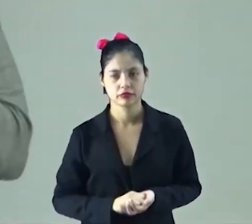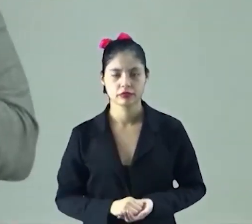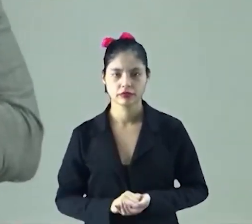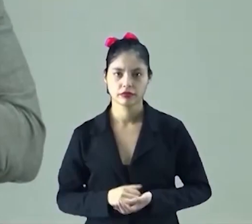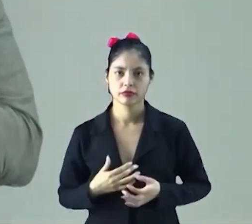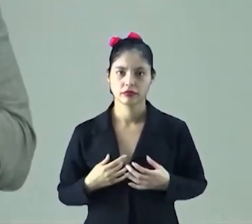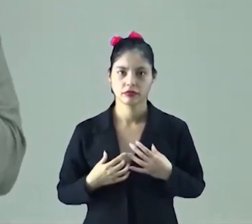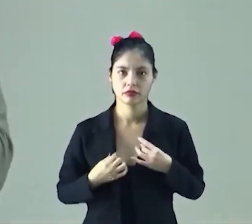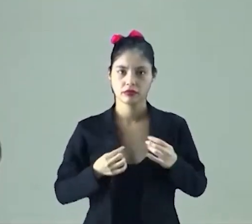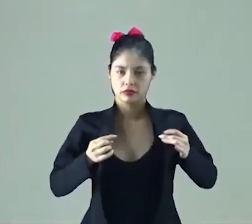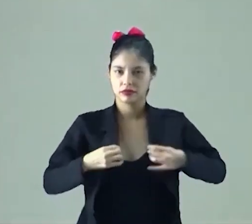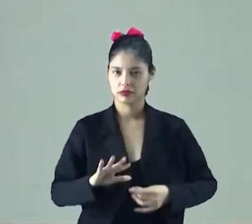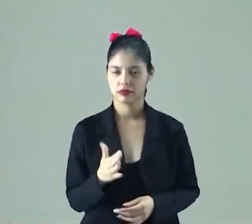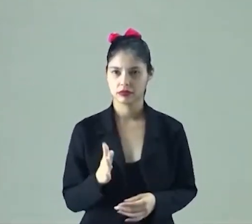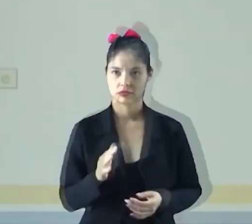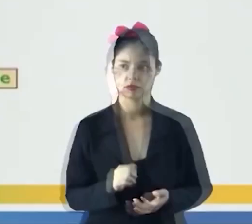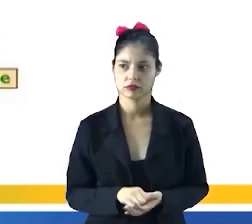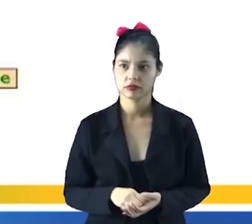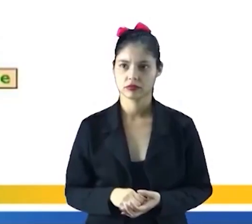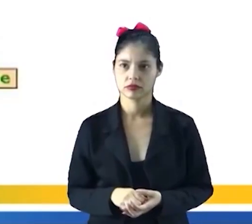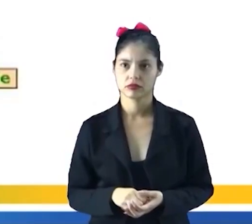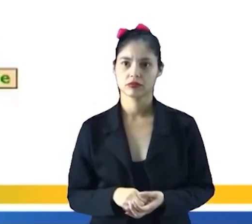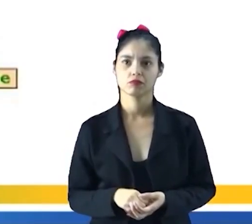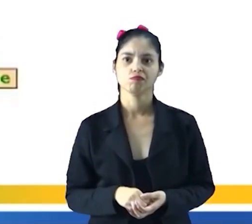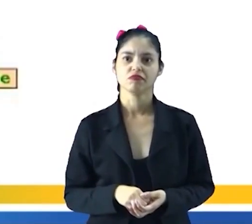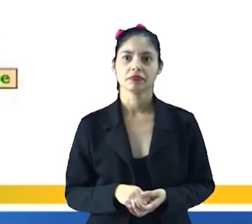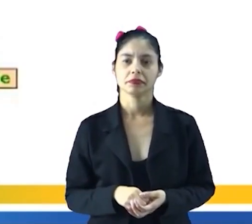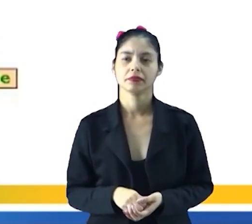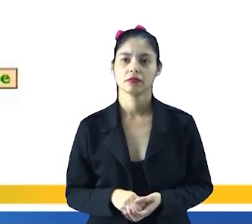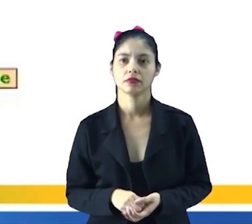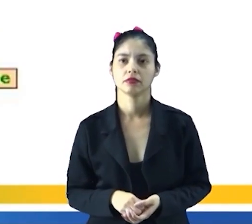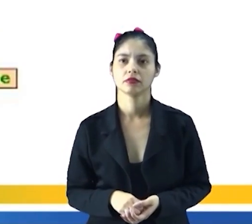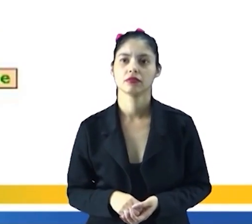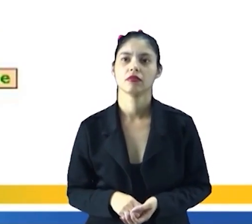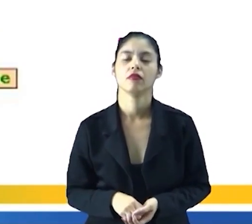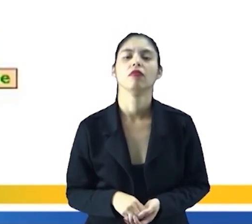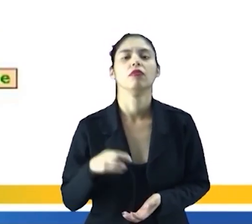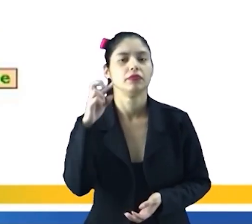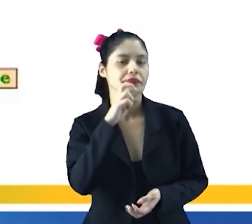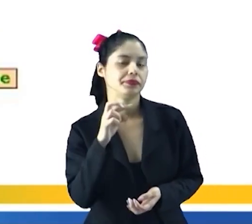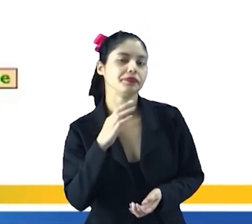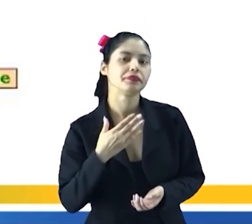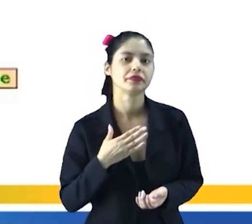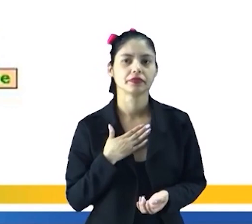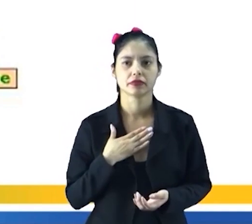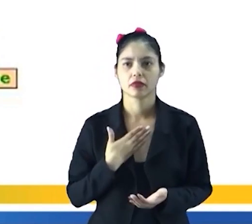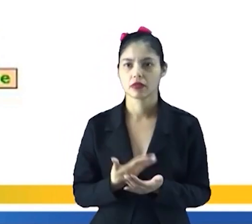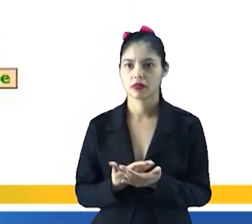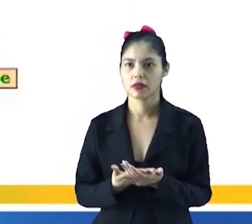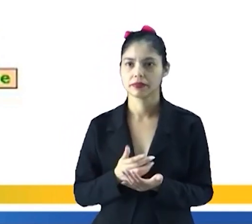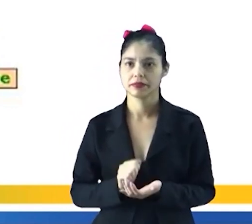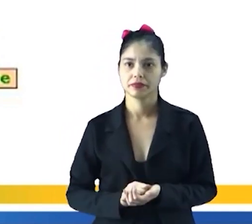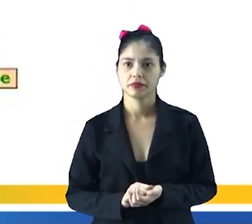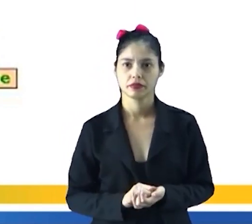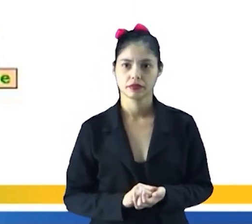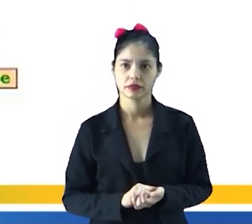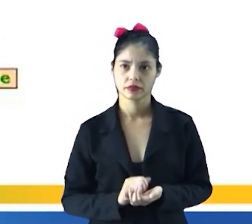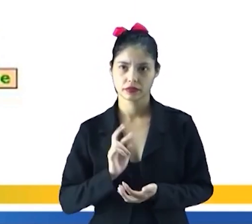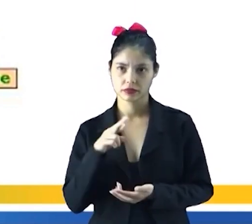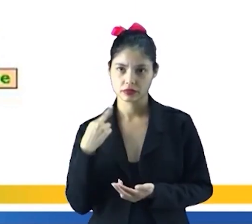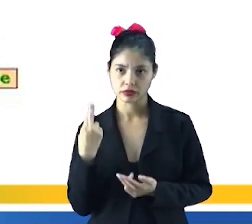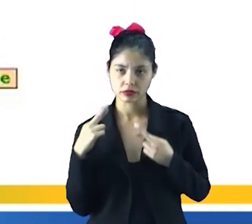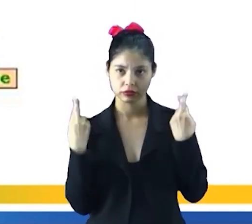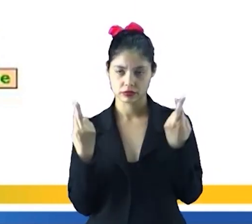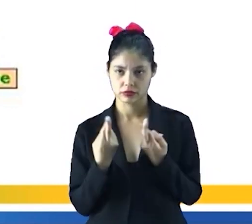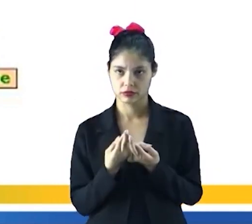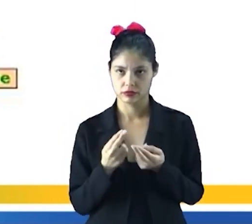Então é como se fosse mais ou menos assim. Vamos voltar aqui, ó. Eu uso muito essa analogia nas minhas aulas. Então é como se o